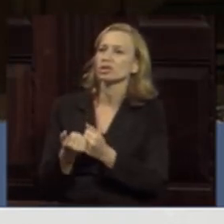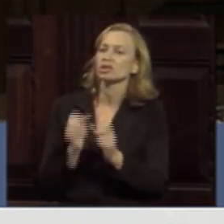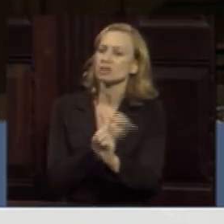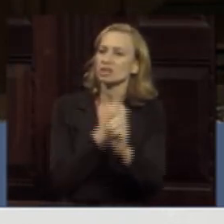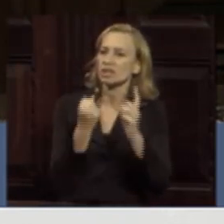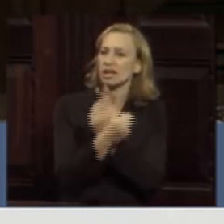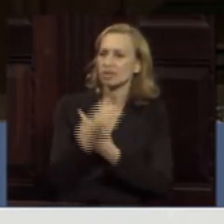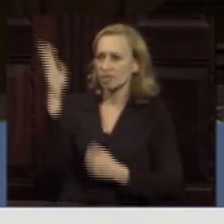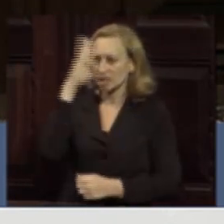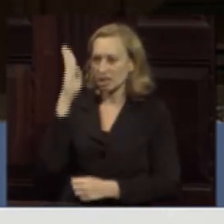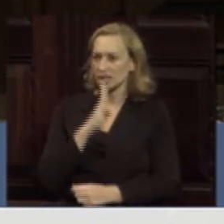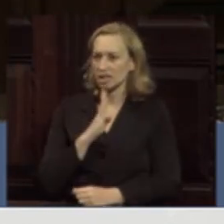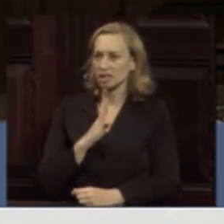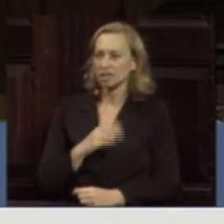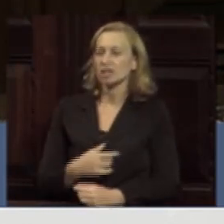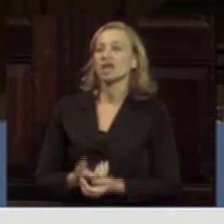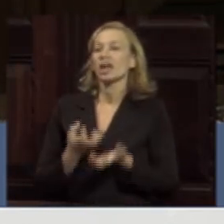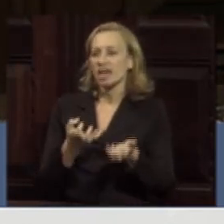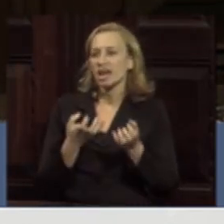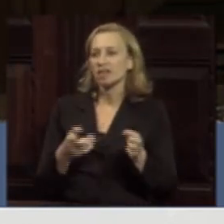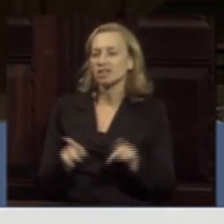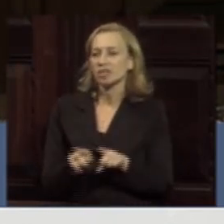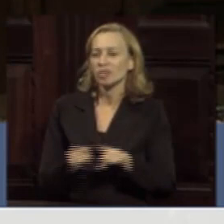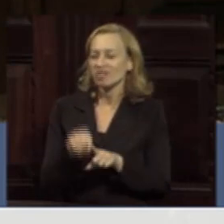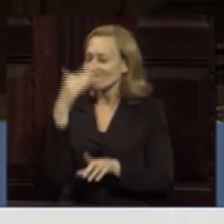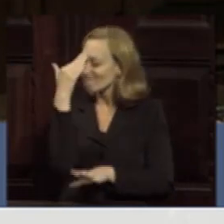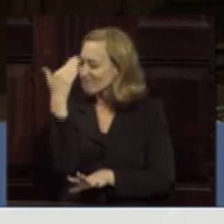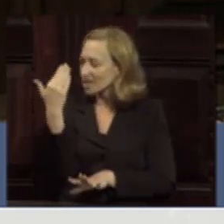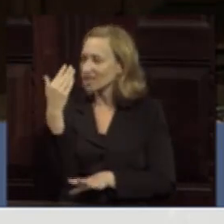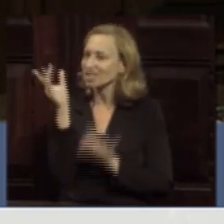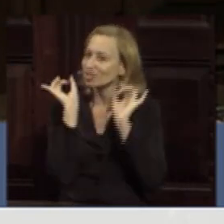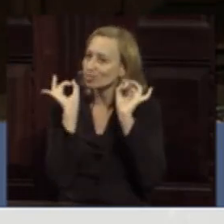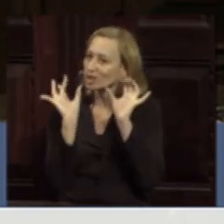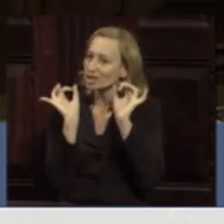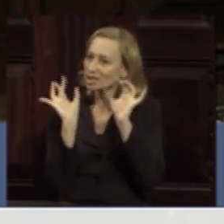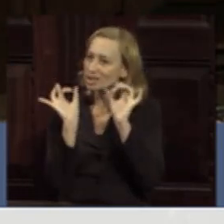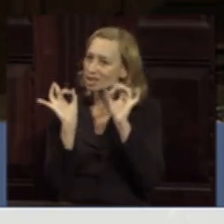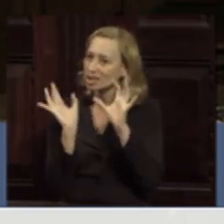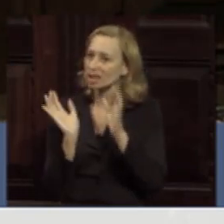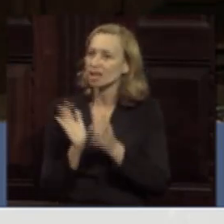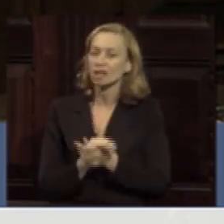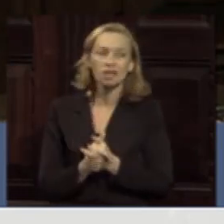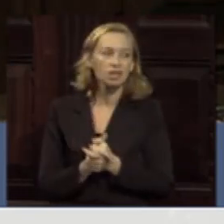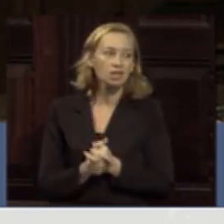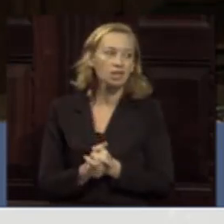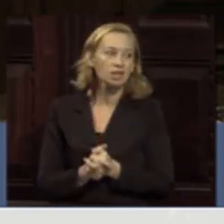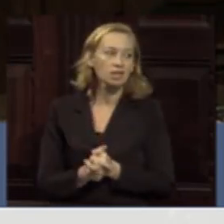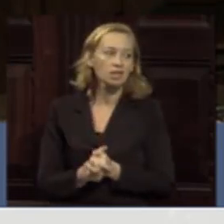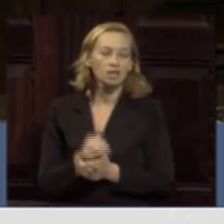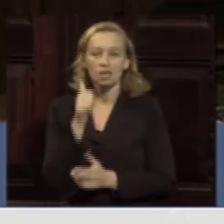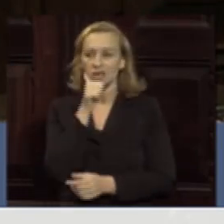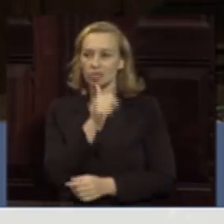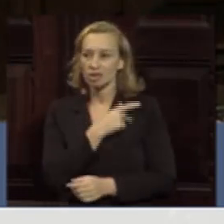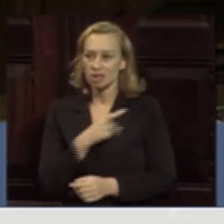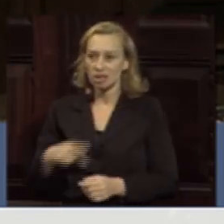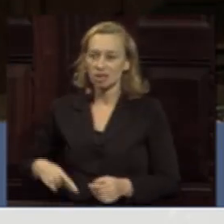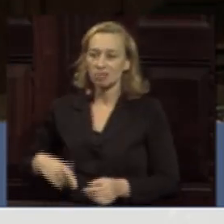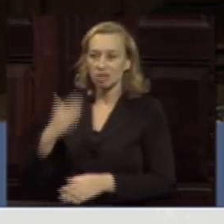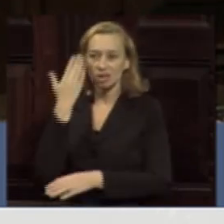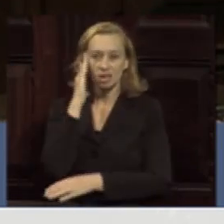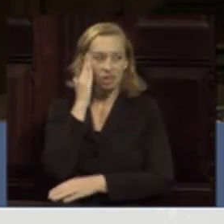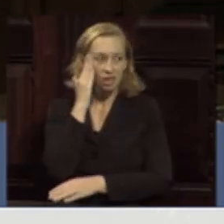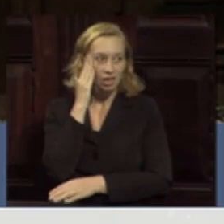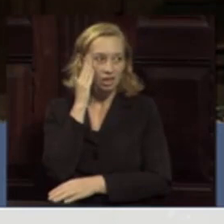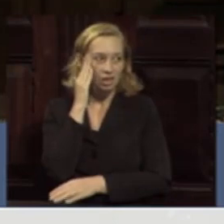sociedade brasileira. E quero, naturalmente, fazer um agradecimento muito especial, Vossa Excelência há de me entender, às mulheres que constroem